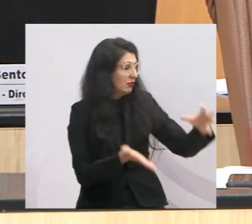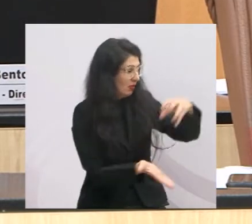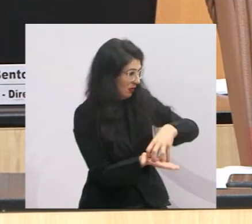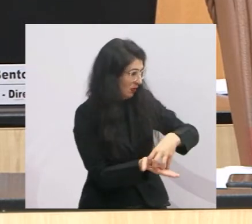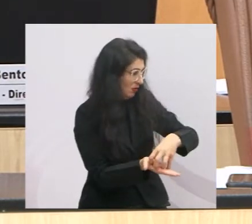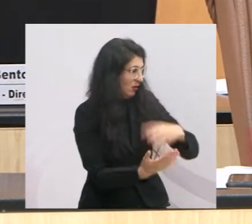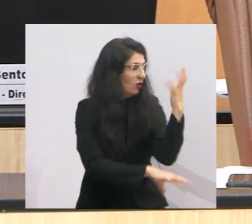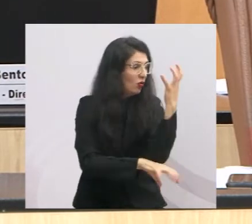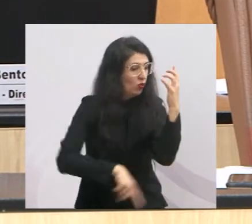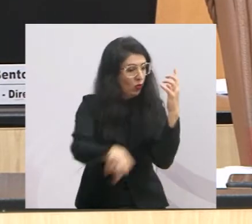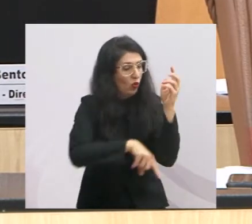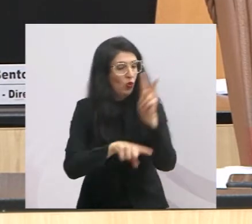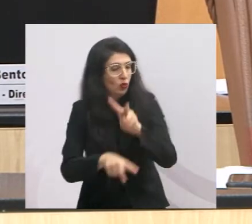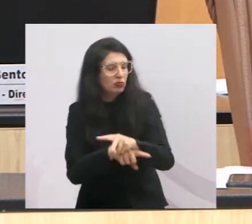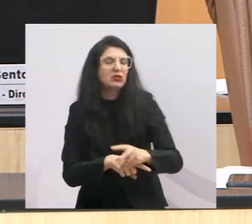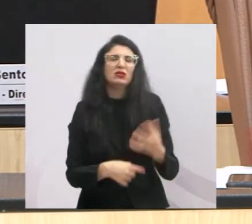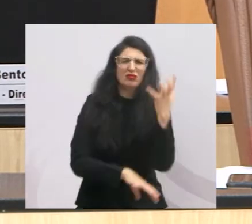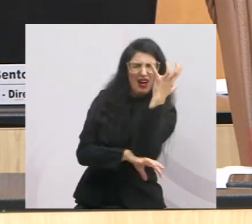esta sessão.